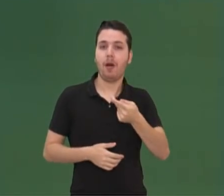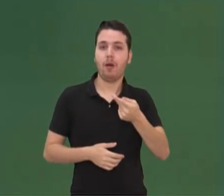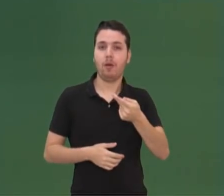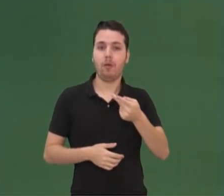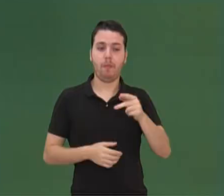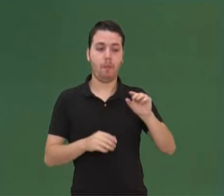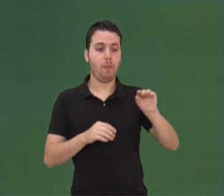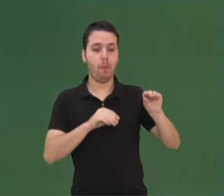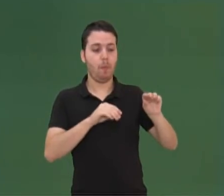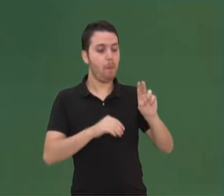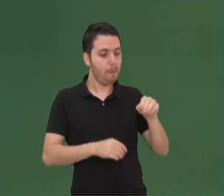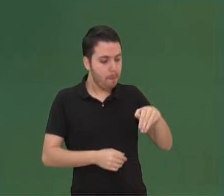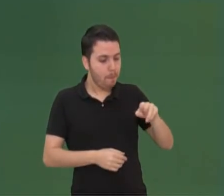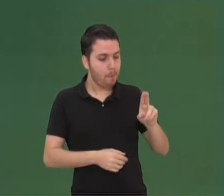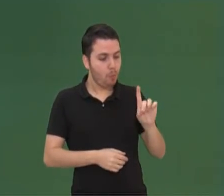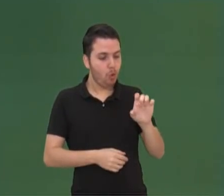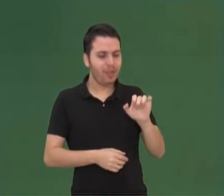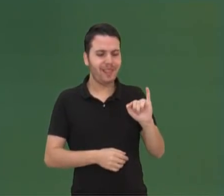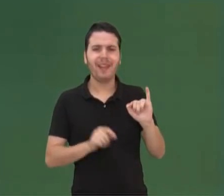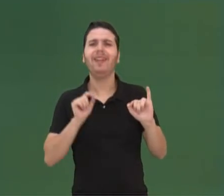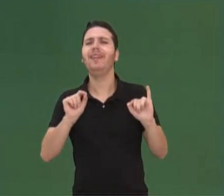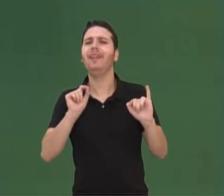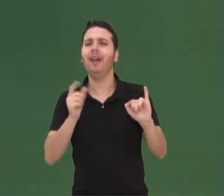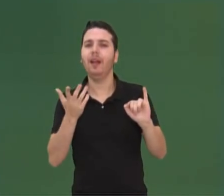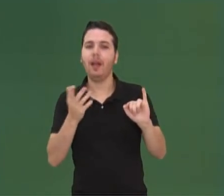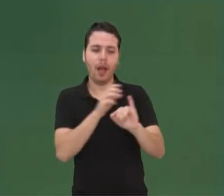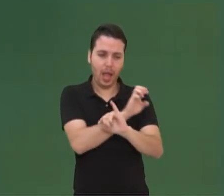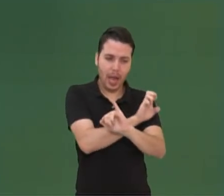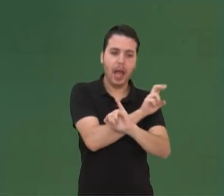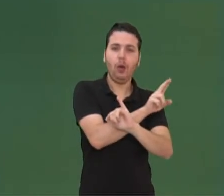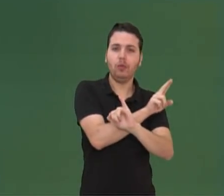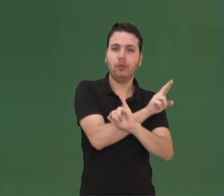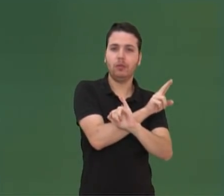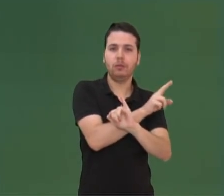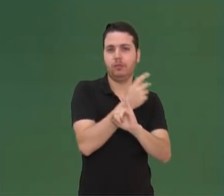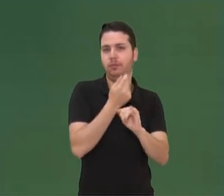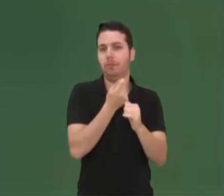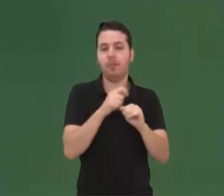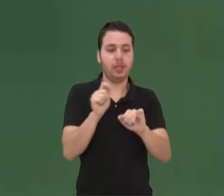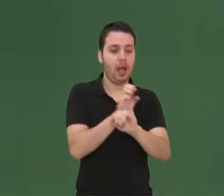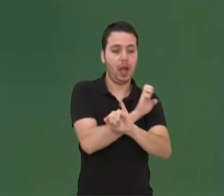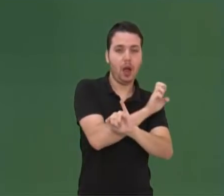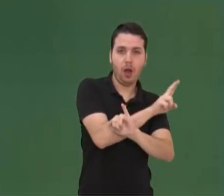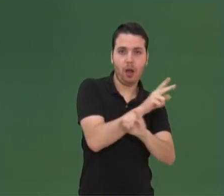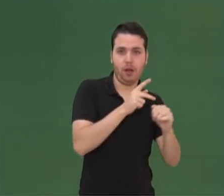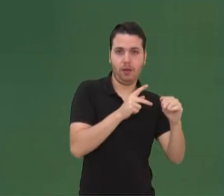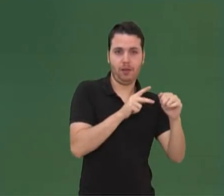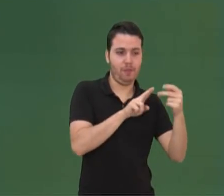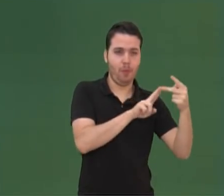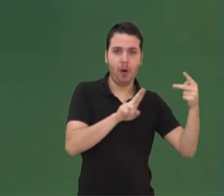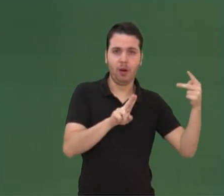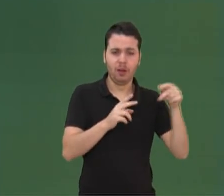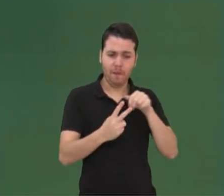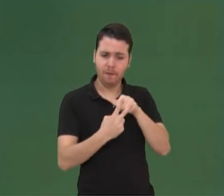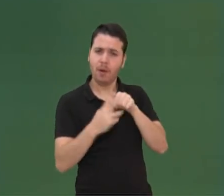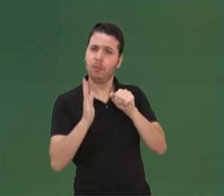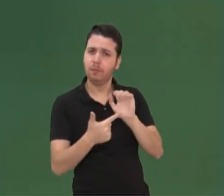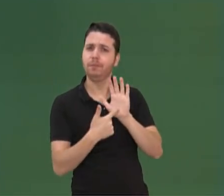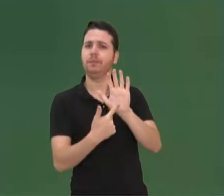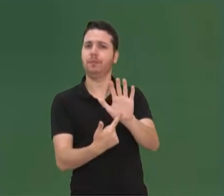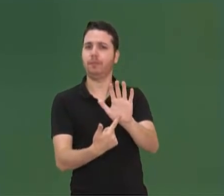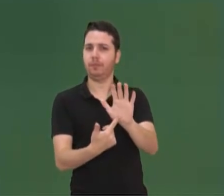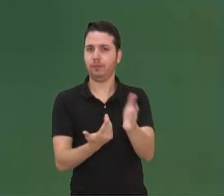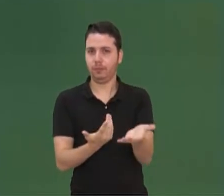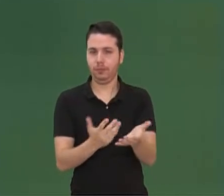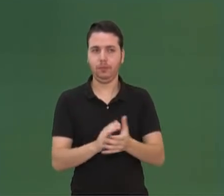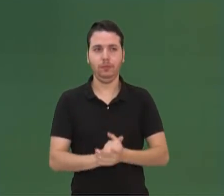mudei, quem mudei? Eu mudei. Não precisa o verbo, não precisa o pronome, o próprio verbo resolve isso,